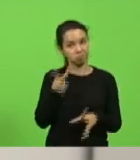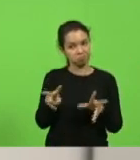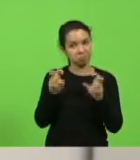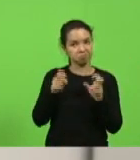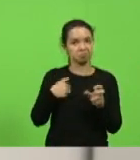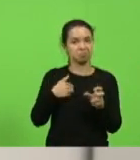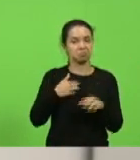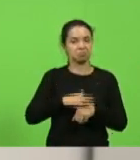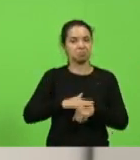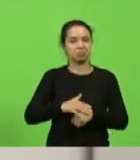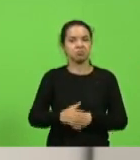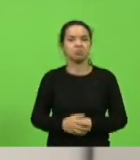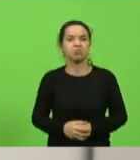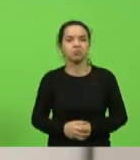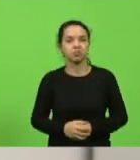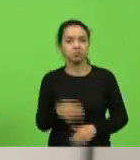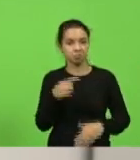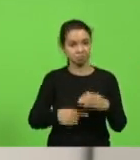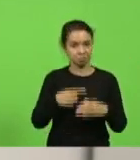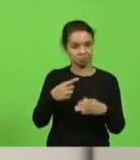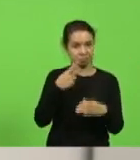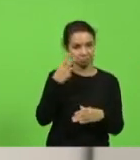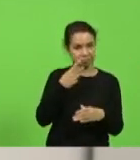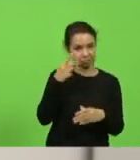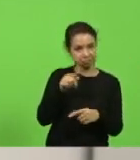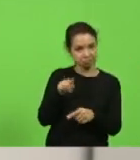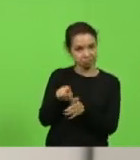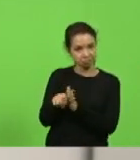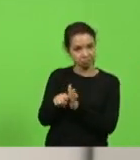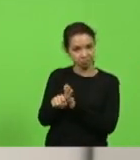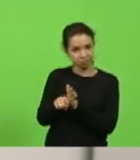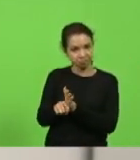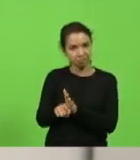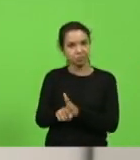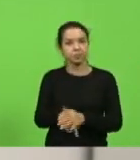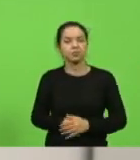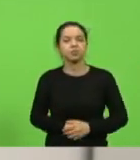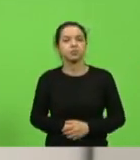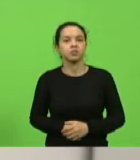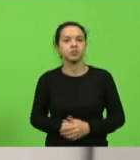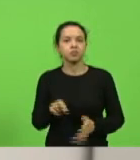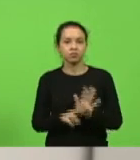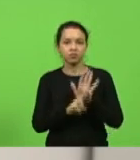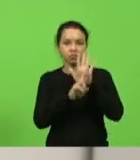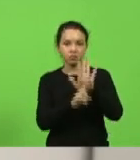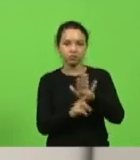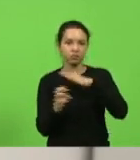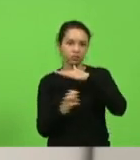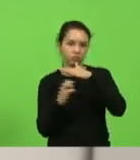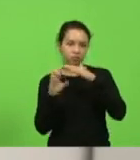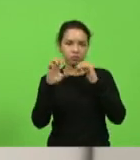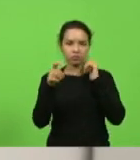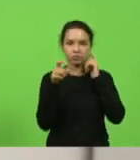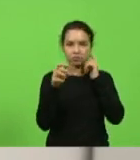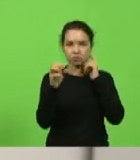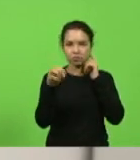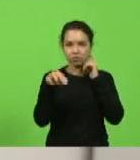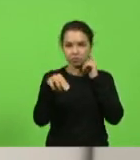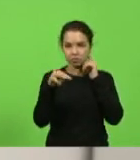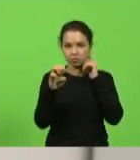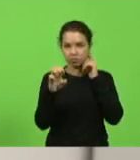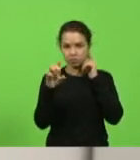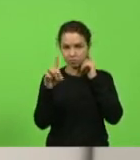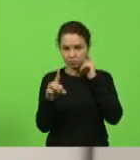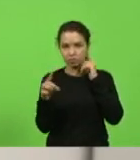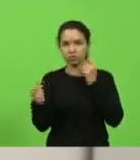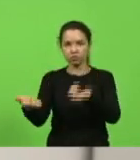Comissão Parlamentar de Inquérito, foi ouvido o representante da empresa Exomed, Onofre Joaquim Rodrigues Neto, o qual